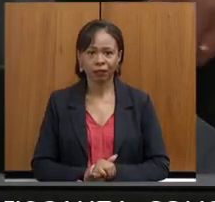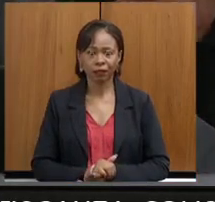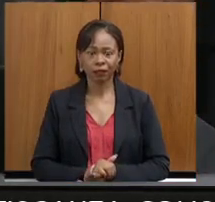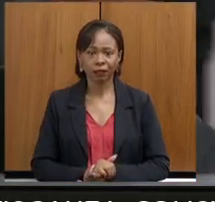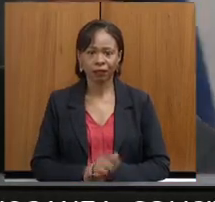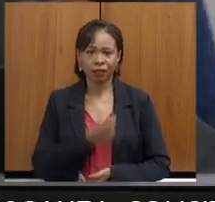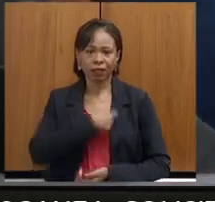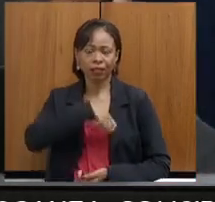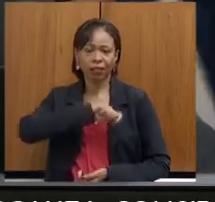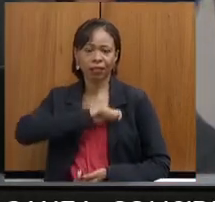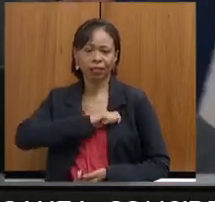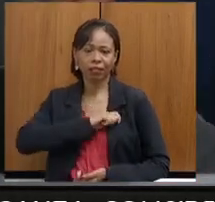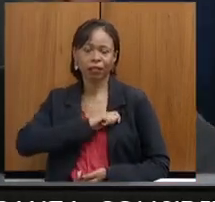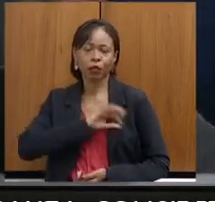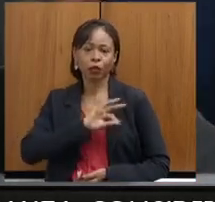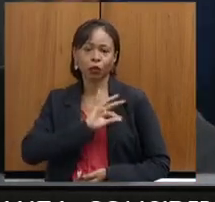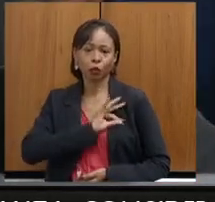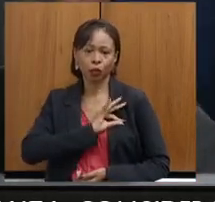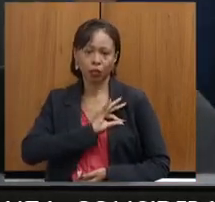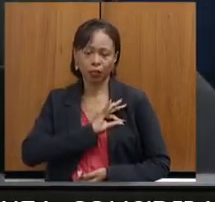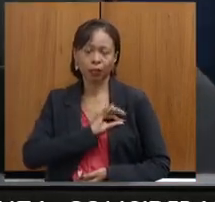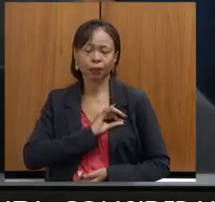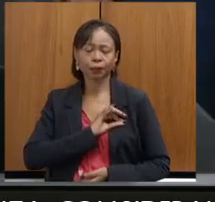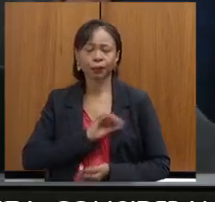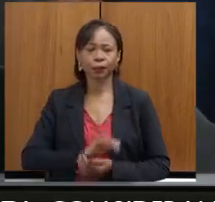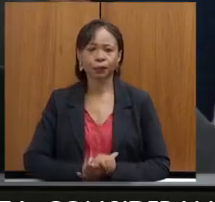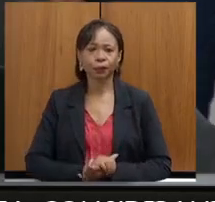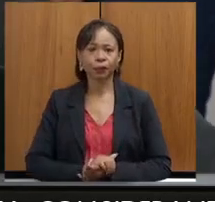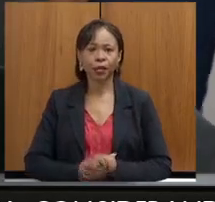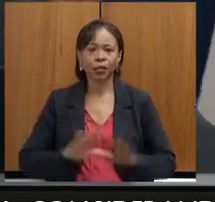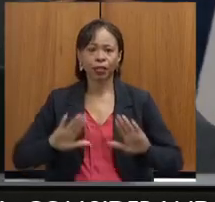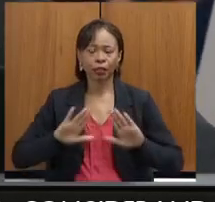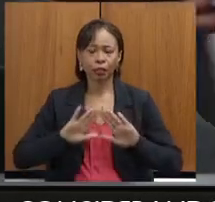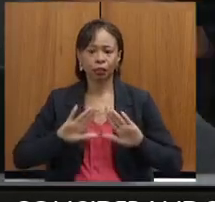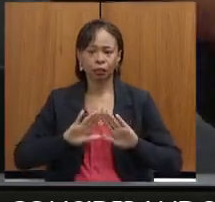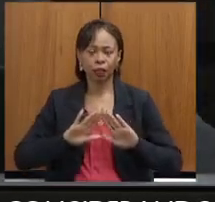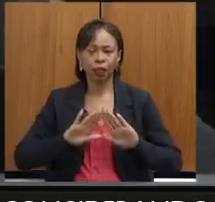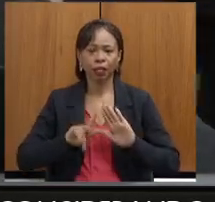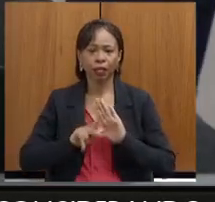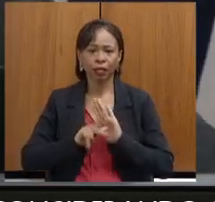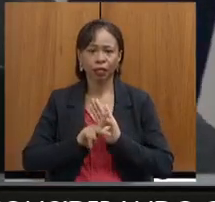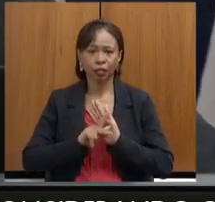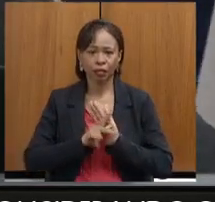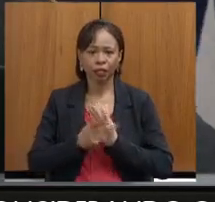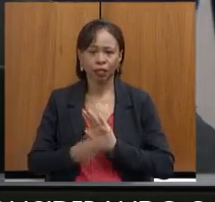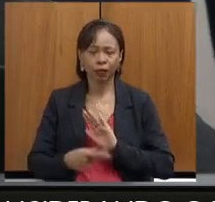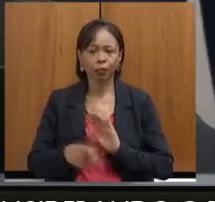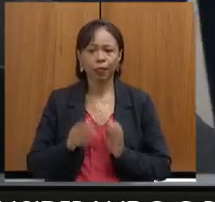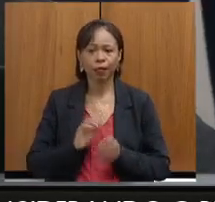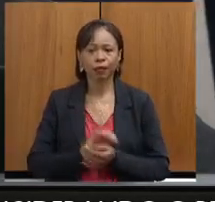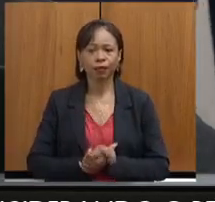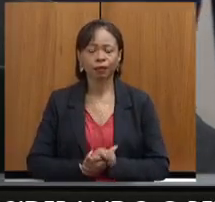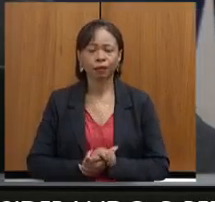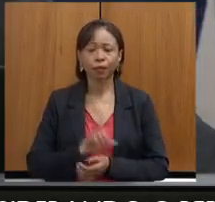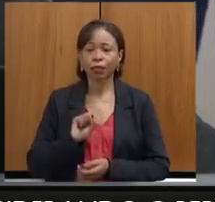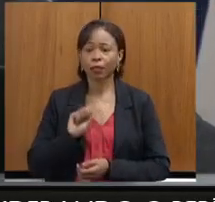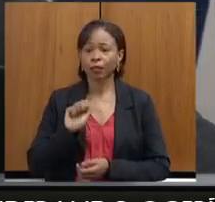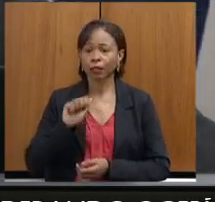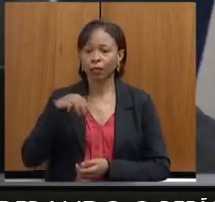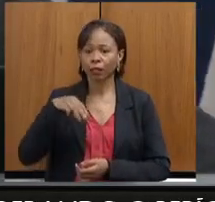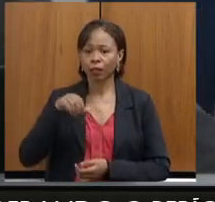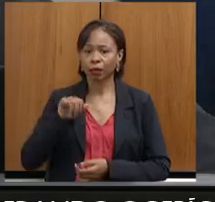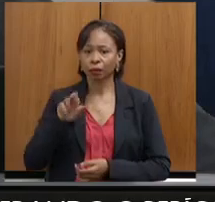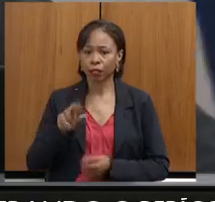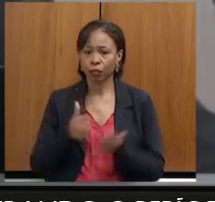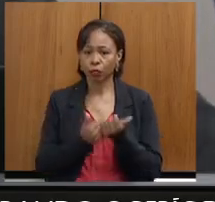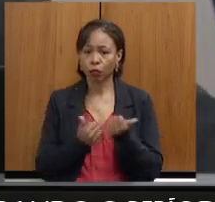a delegada de polícia Adidas a Assembleia Legislativa de Minas Gerais do Dr Samir Carvalho Moisés